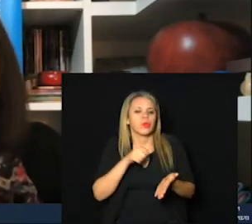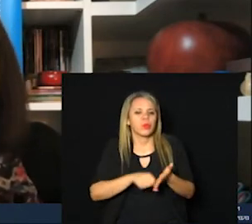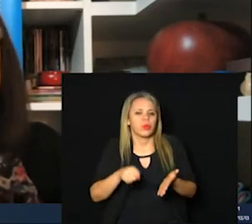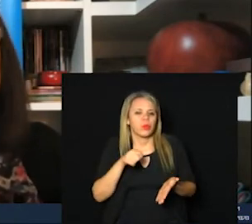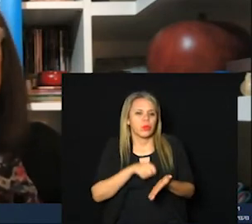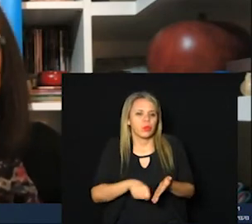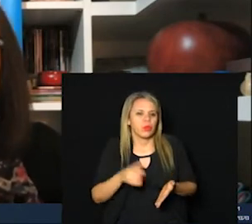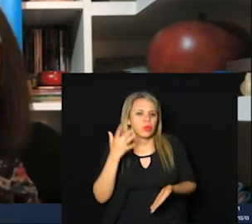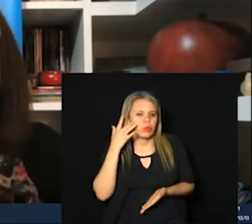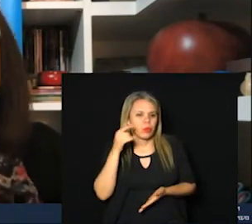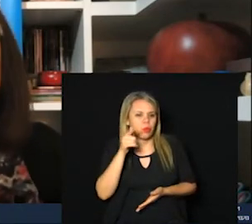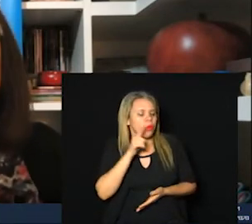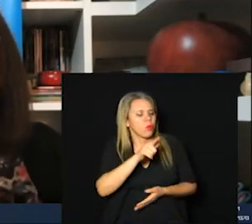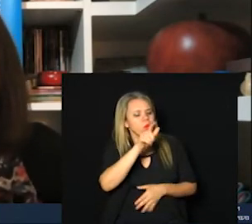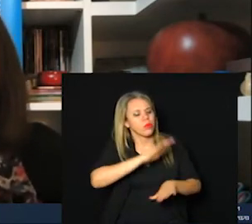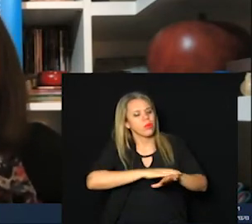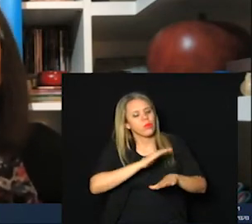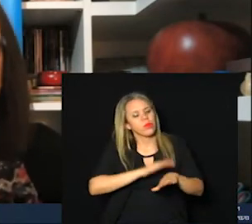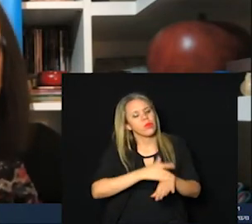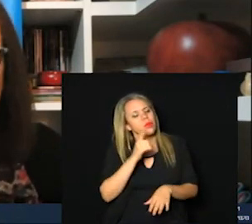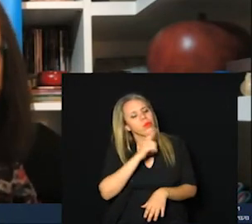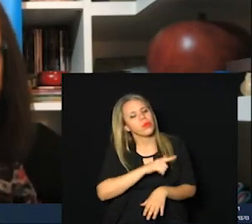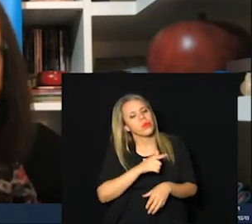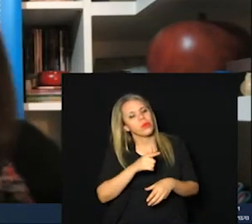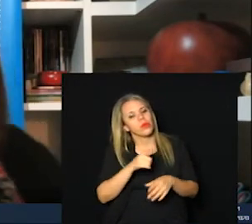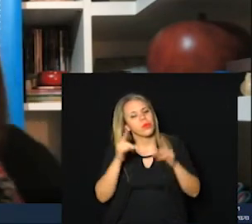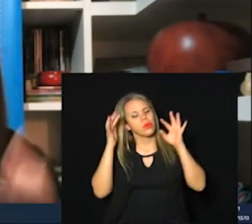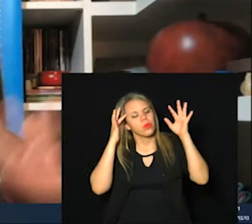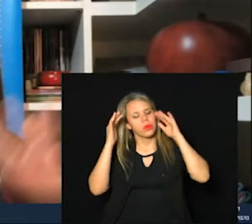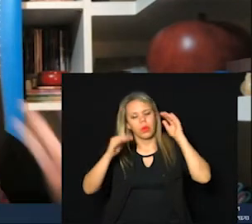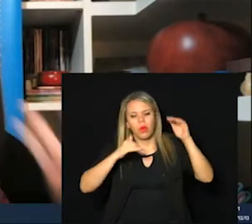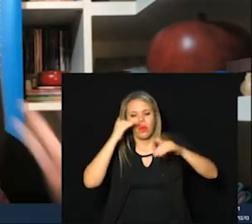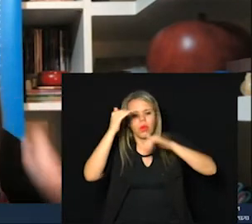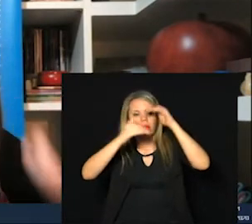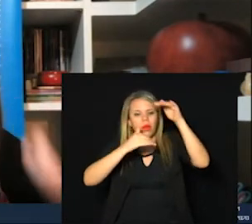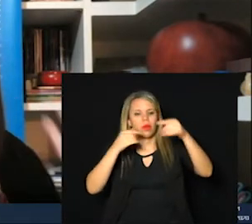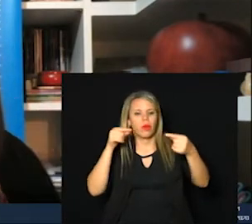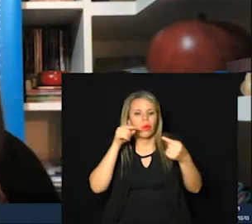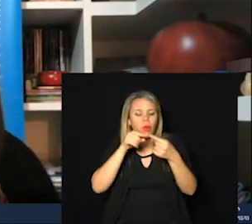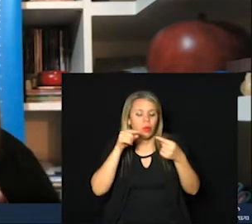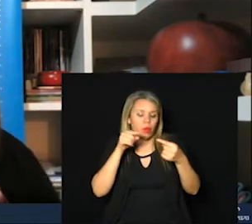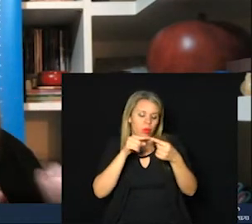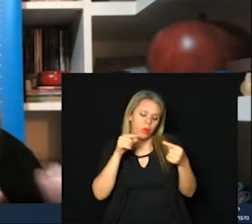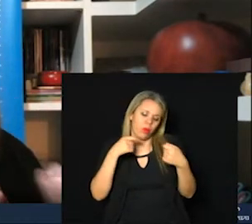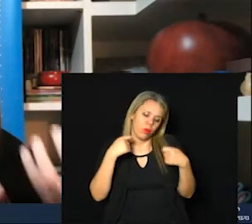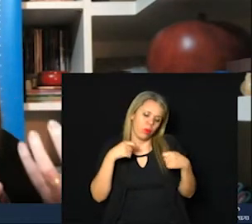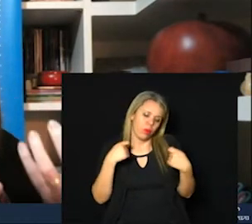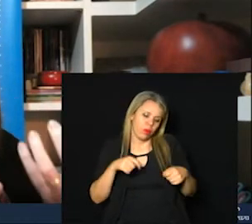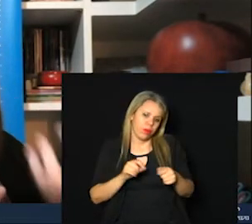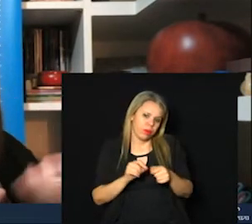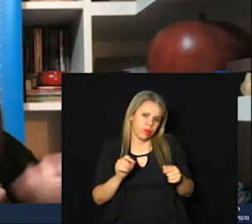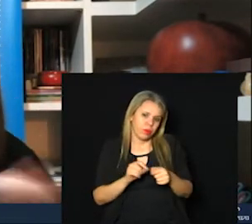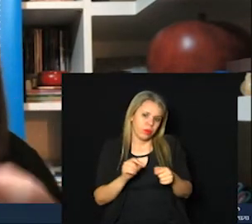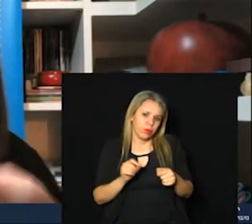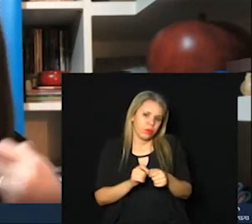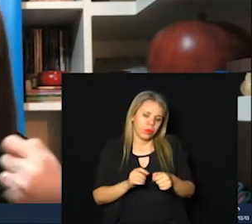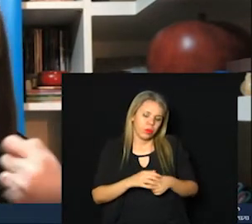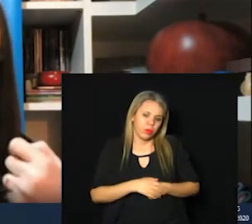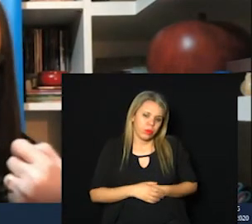acho que ela conseguiu, de uma maneira magistral, combinar a necessidade de ser